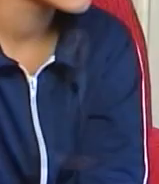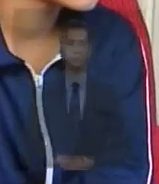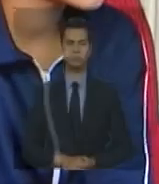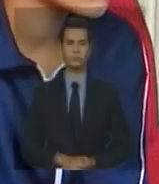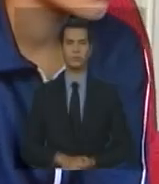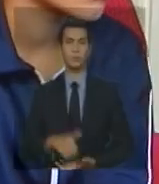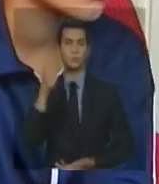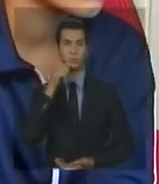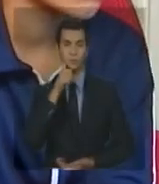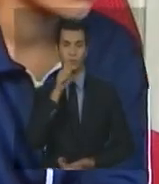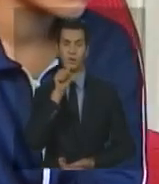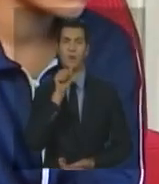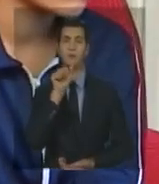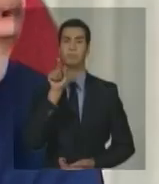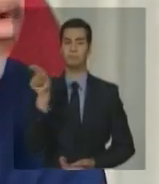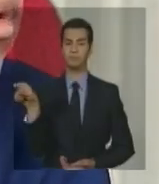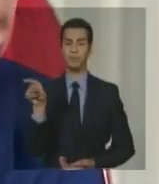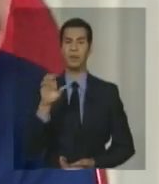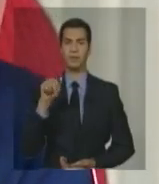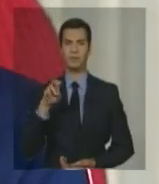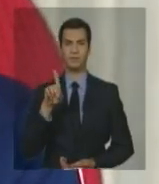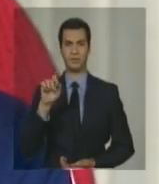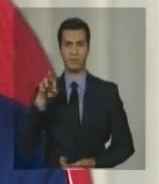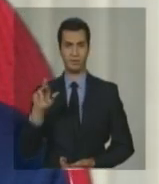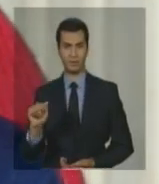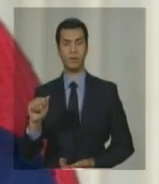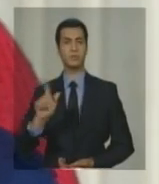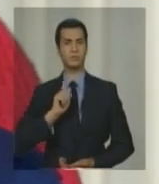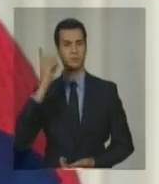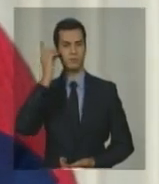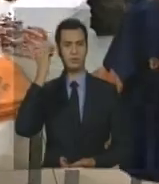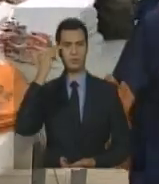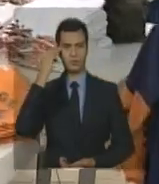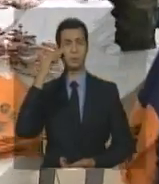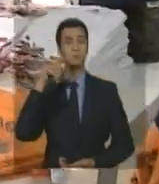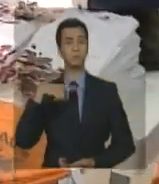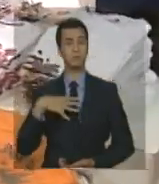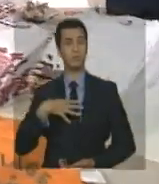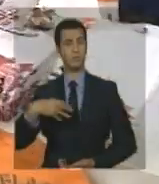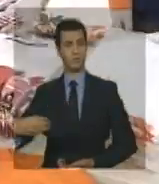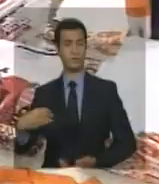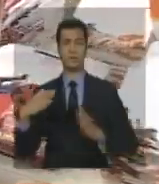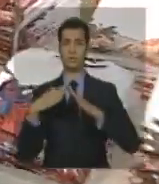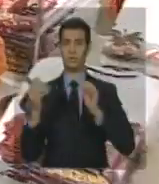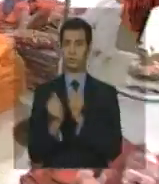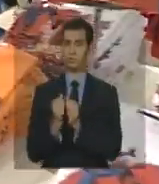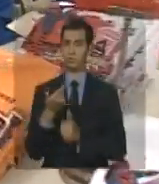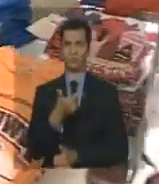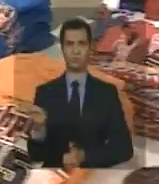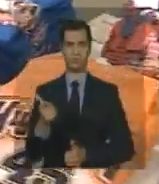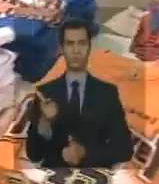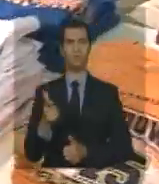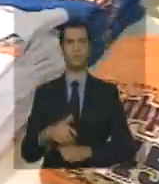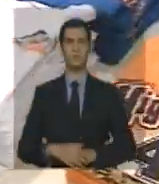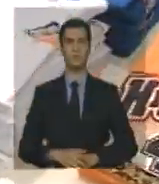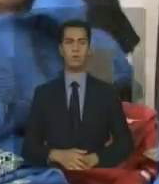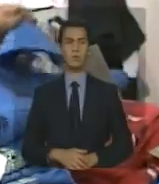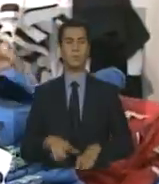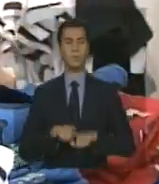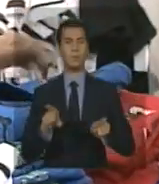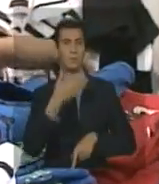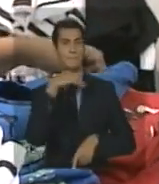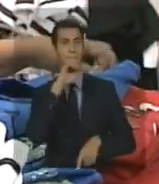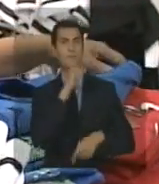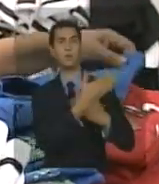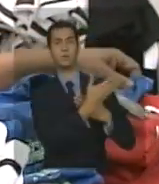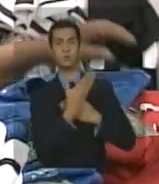Andréia tem deficiência intelectual e teve uma filha que não mora com ela. Com o apoio da mãe, conseguiu trabalho e já